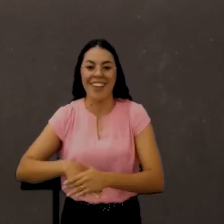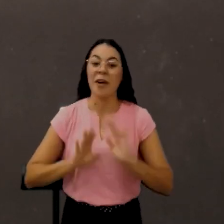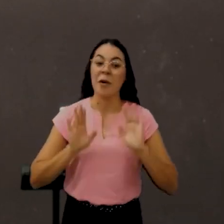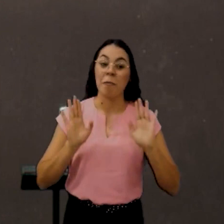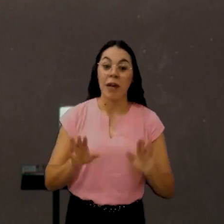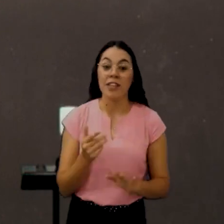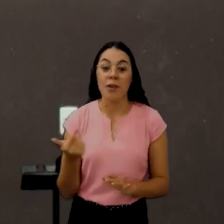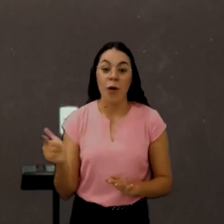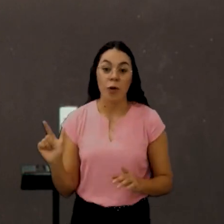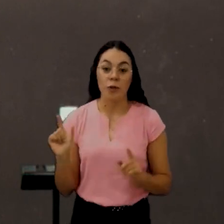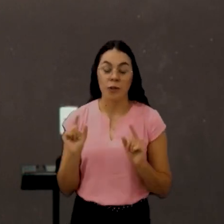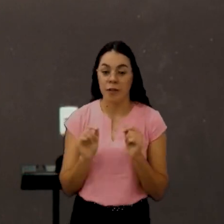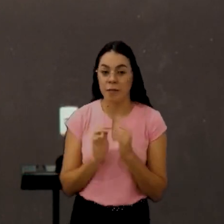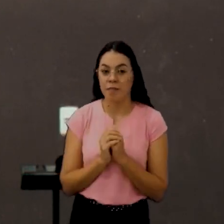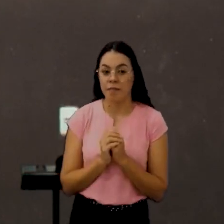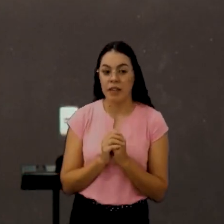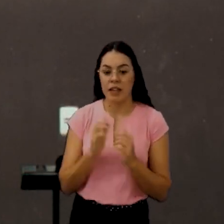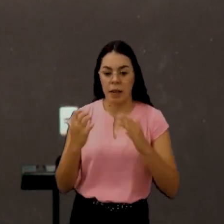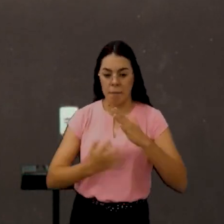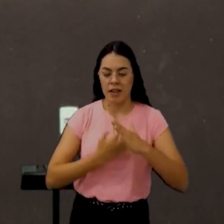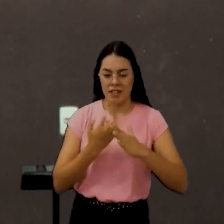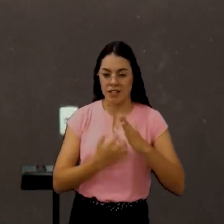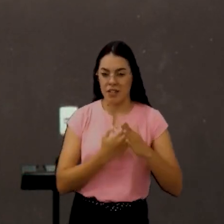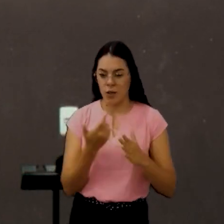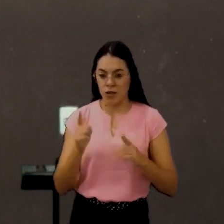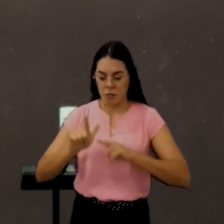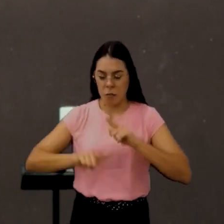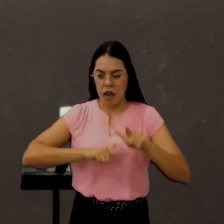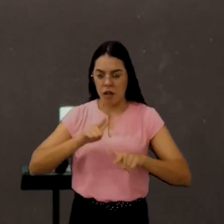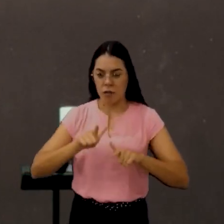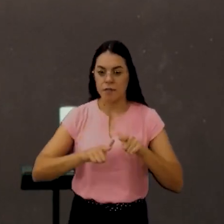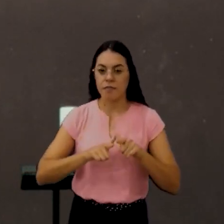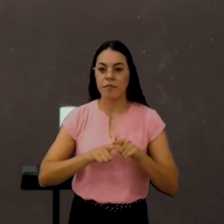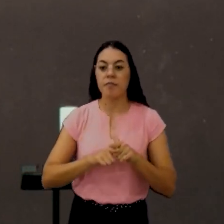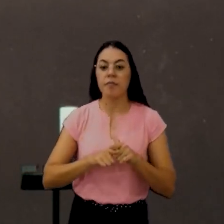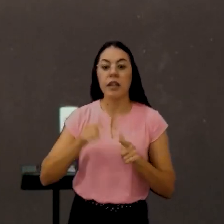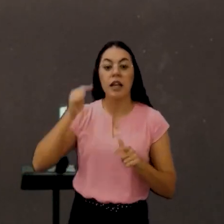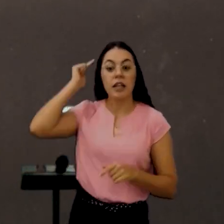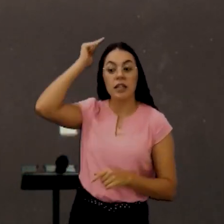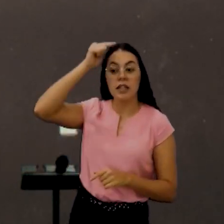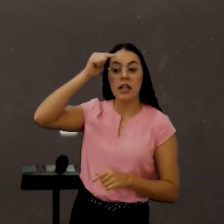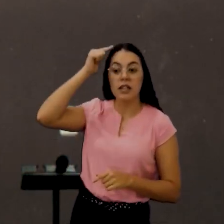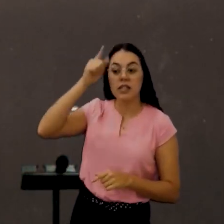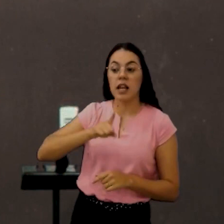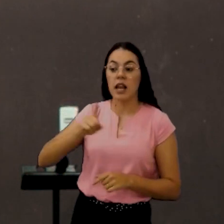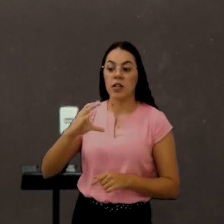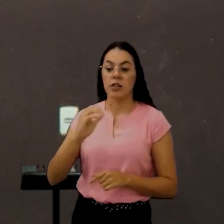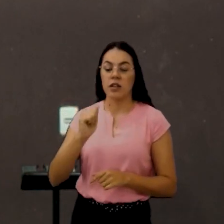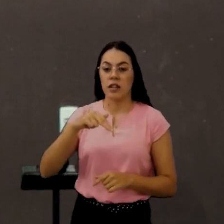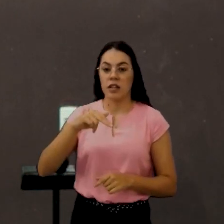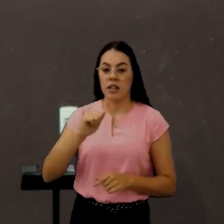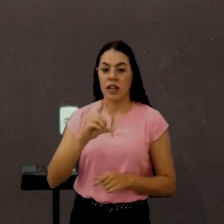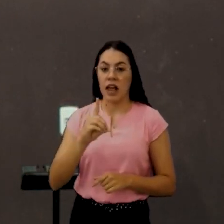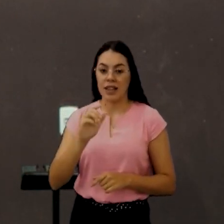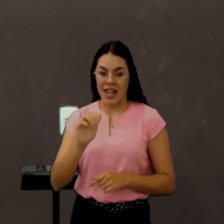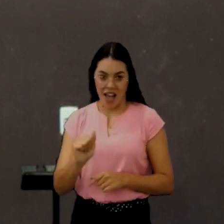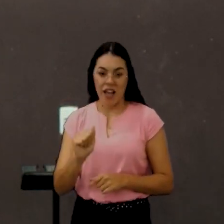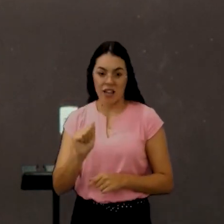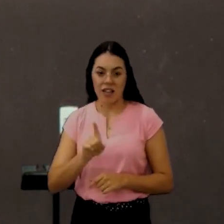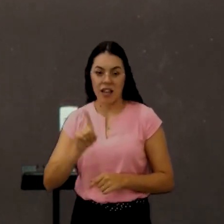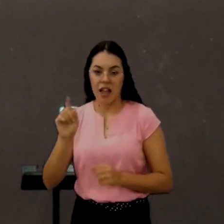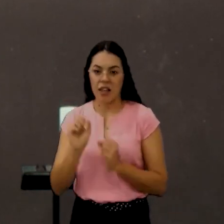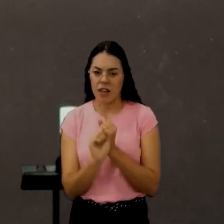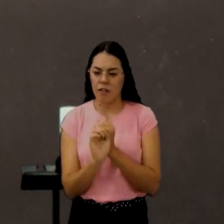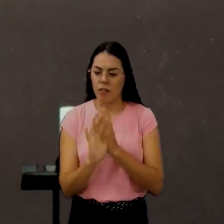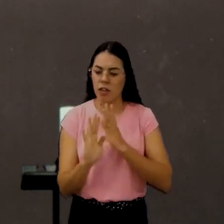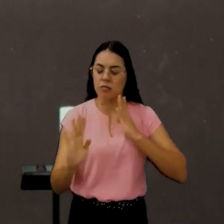vez, na última empresa que eu trabalhava, eu fui coordenar um projeto no Canadá. E na fila